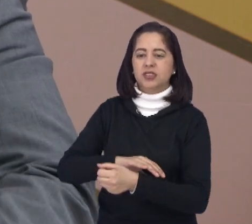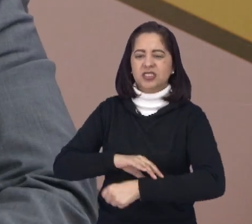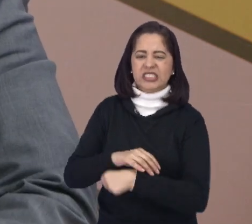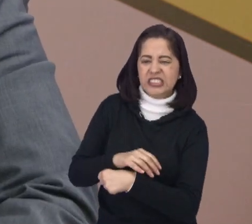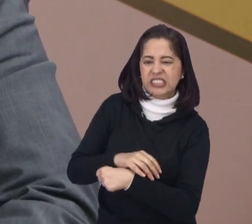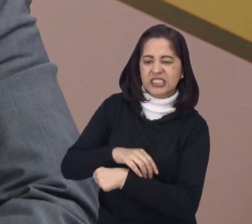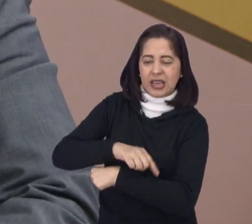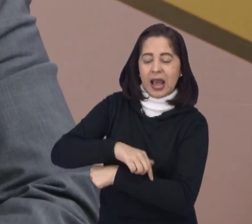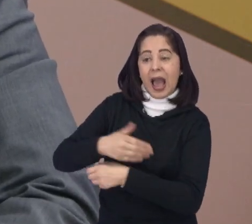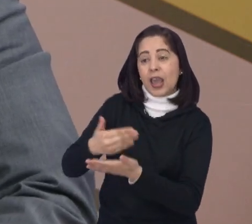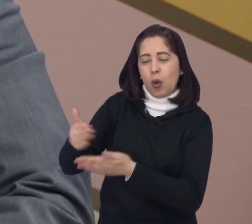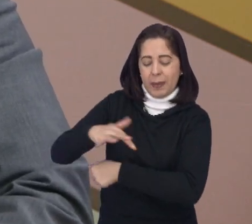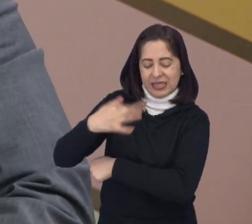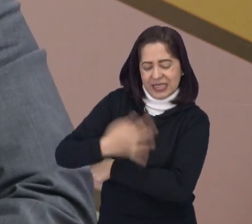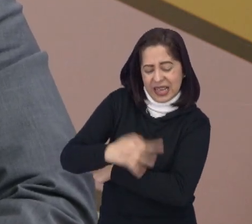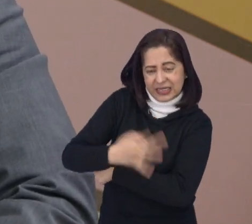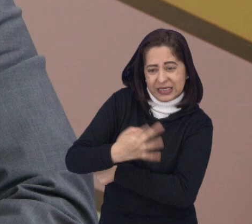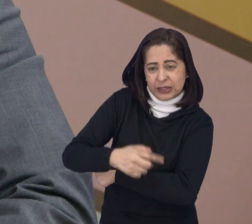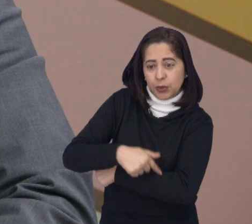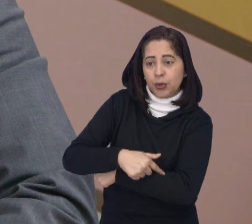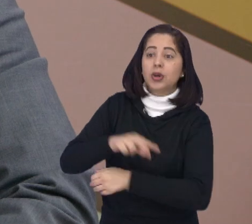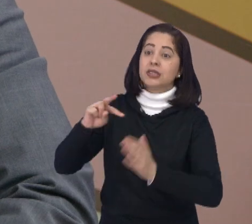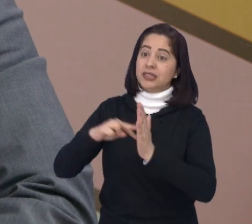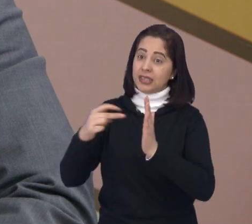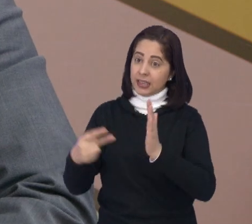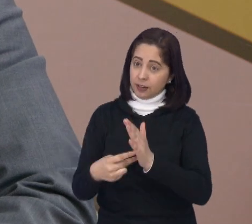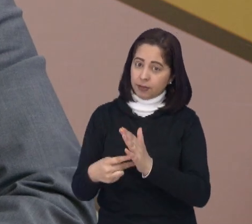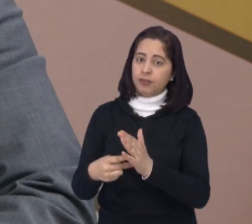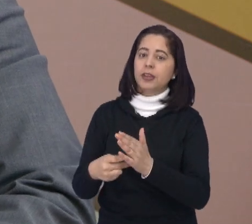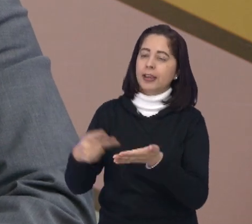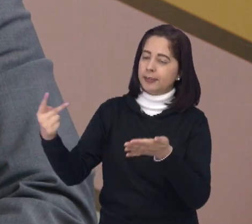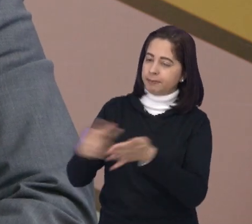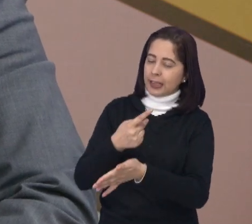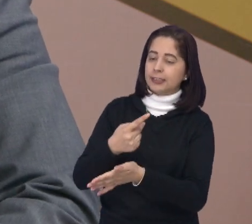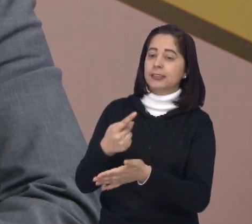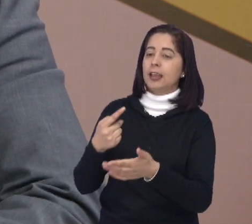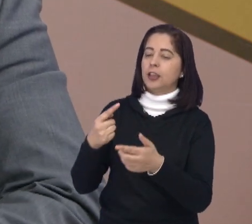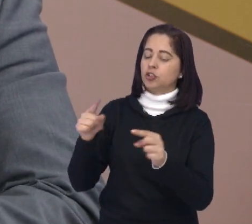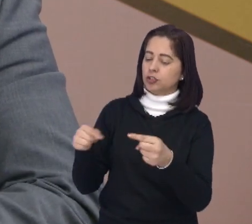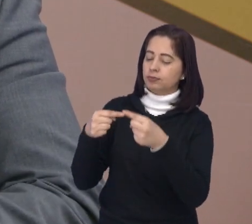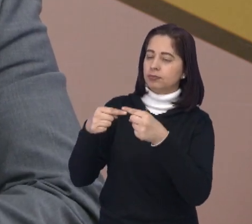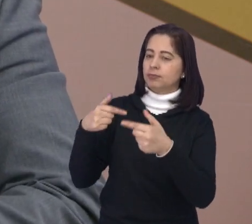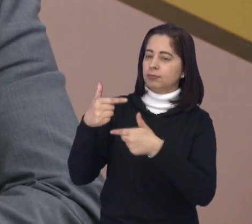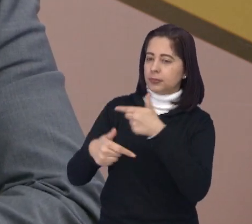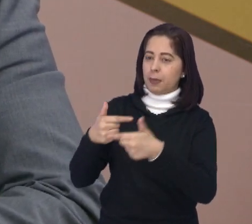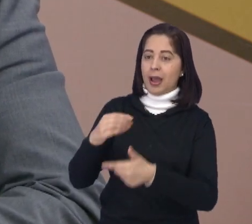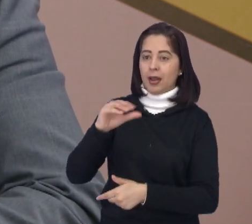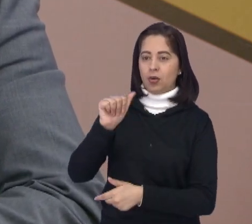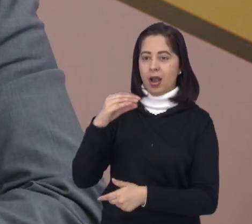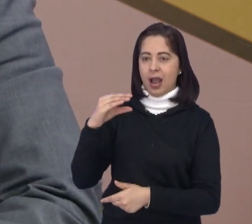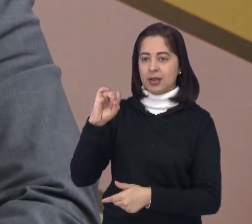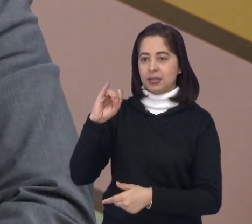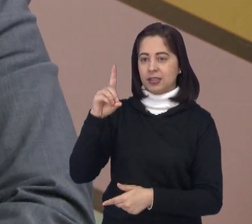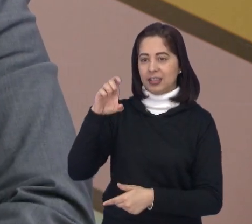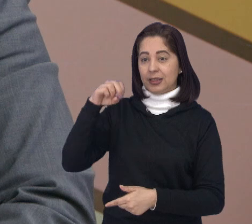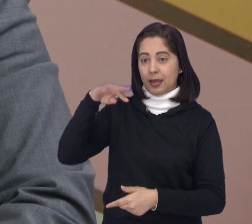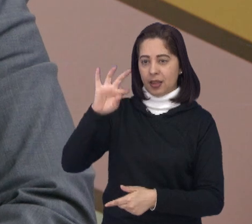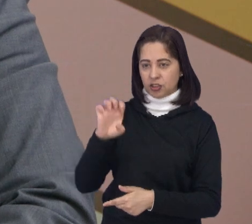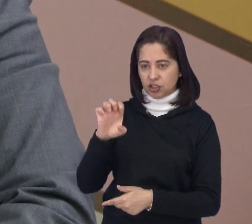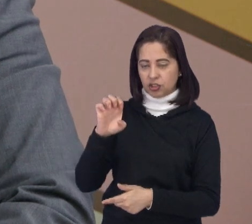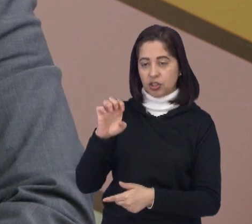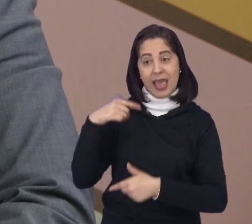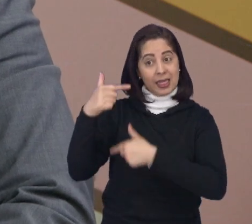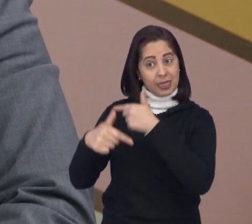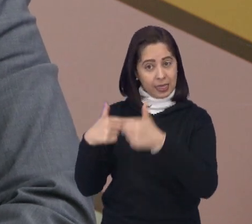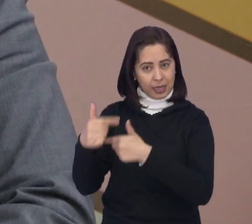de continuar a atividade, isso passa a ser um acidente de trabalho, né? Muitas vezes a gente tem que estar atento ao seguinte, se o colaborador foi